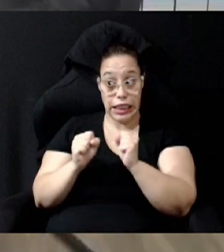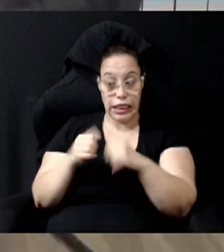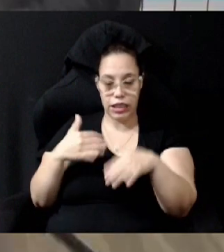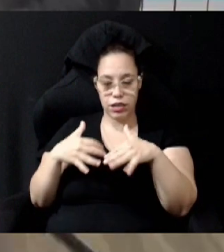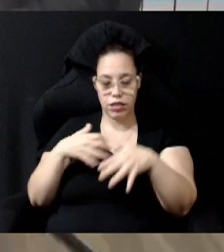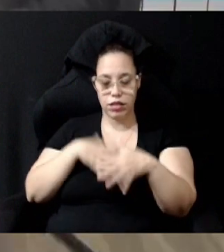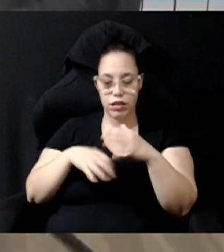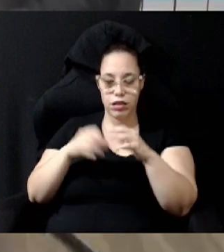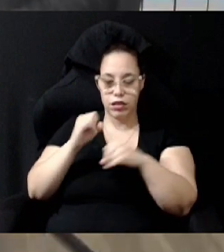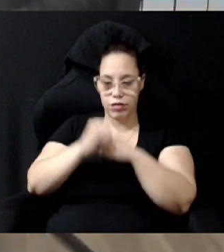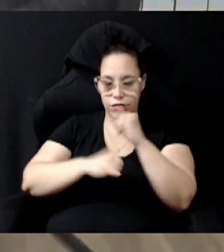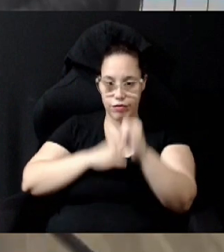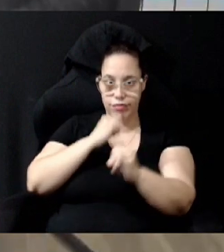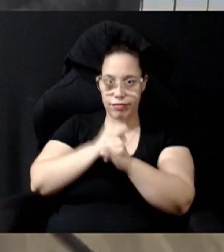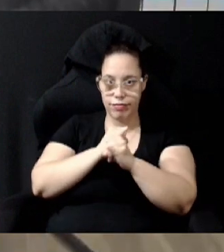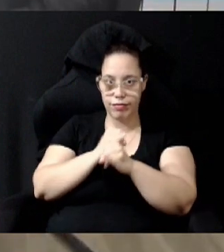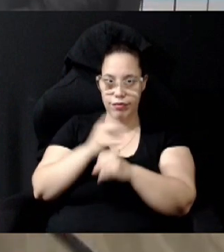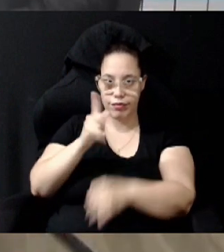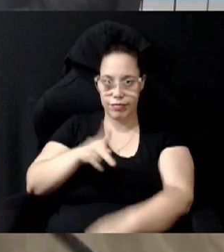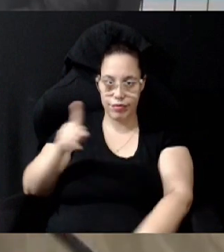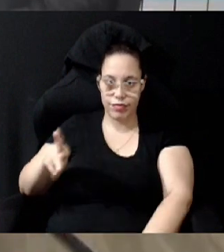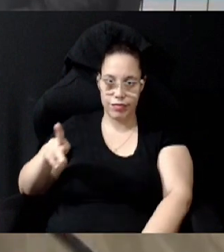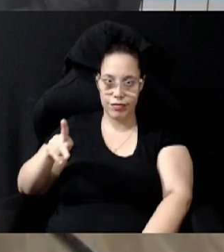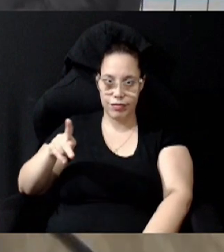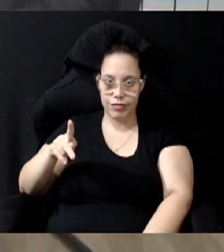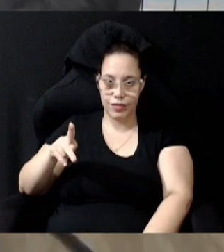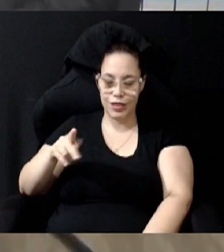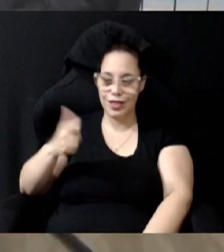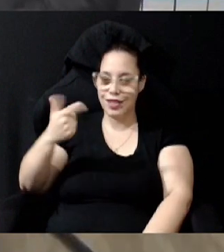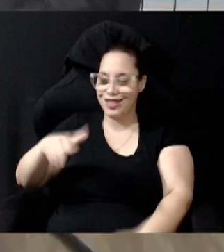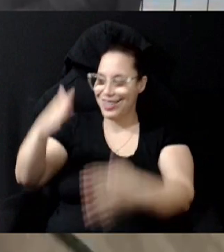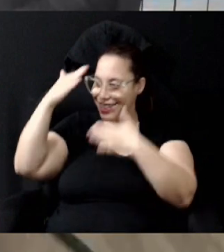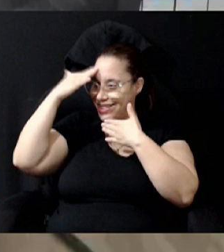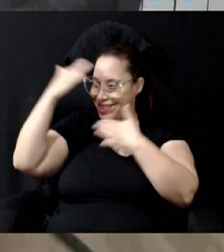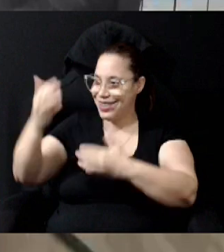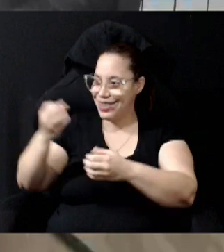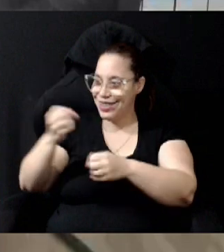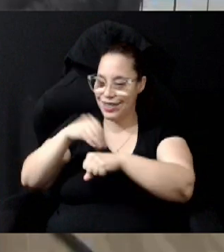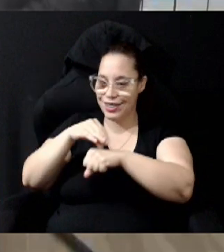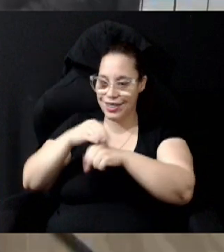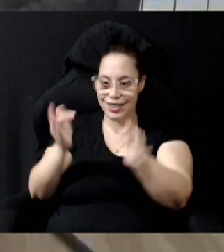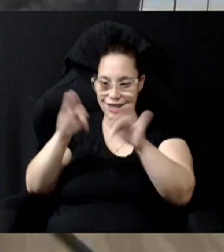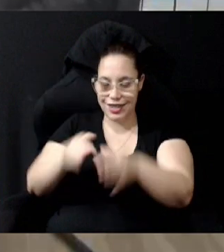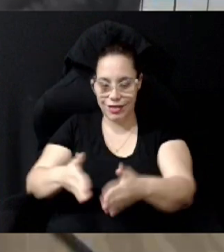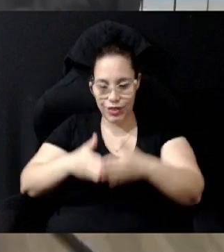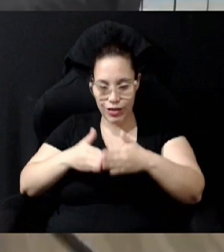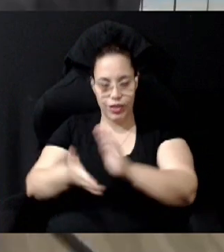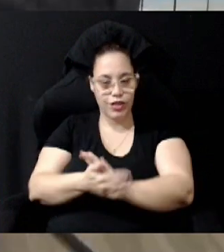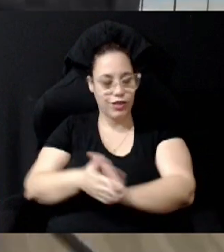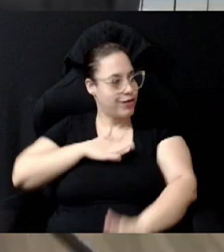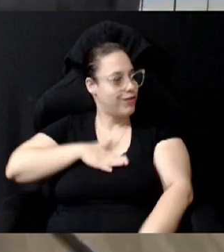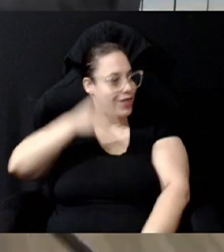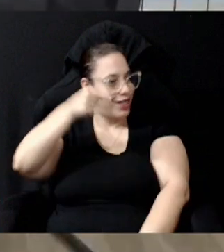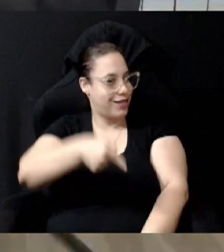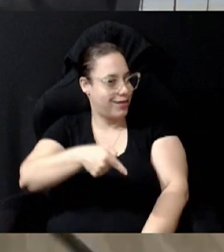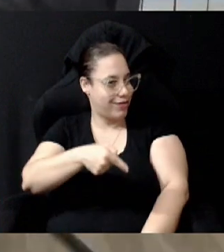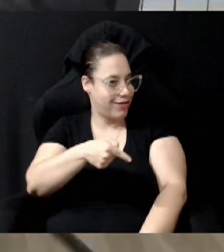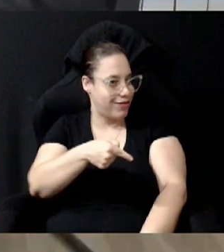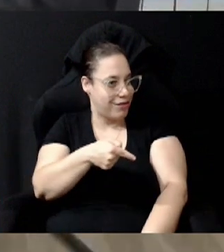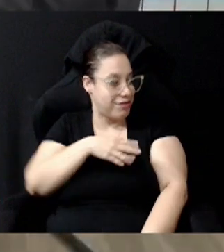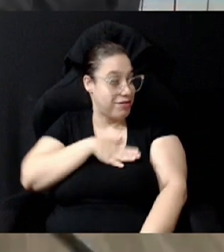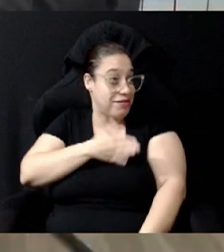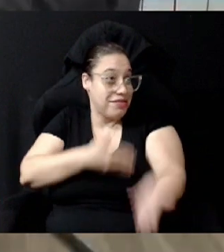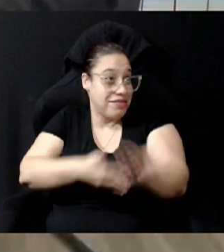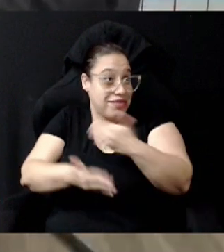internet. Professor, muito mais obrigado, uma vez, Rubem. Muito obrigado. Suas considerações finais, por favor. É um prazer estar aqui, um prazer compartilhar ideias,